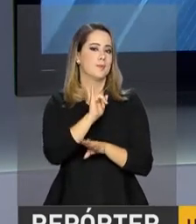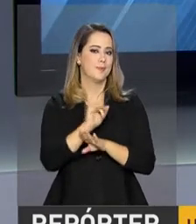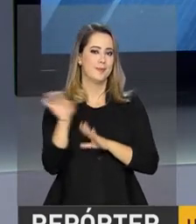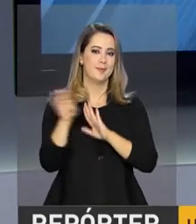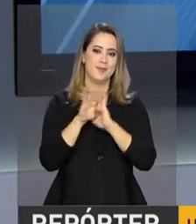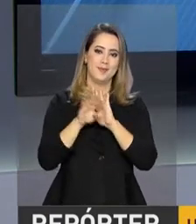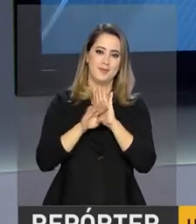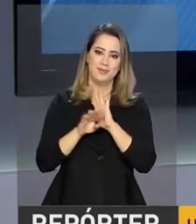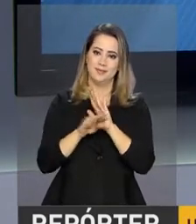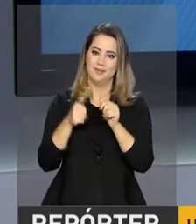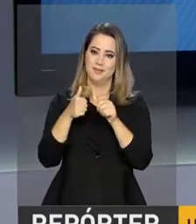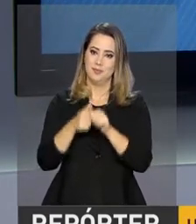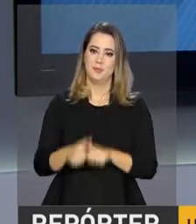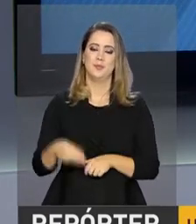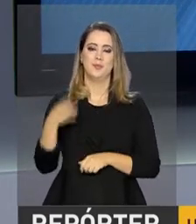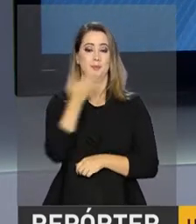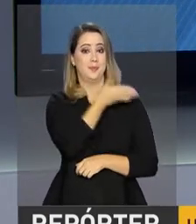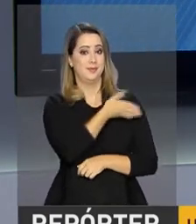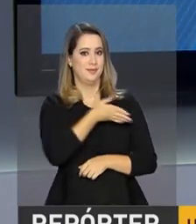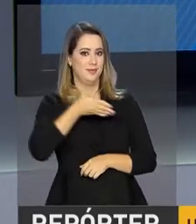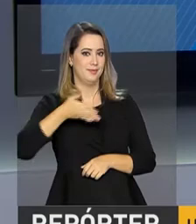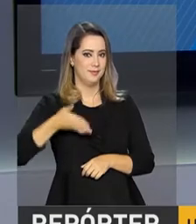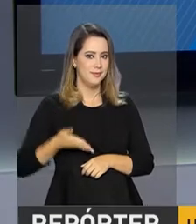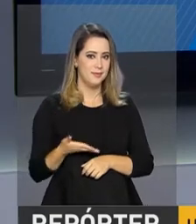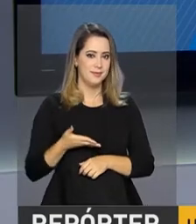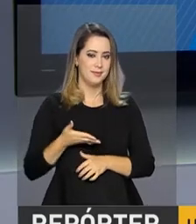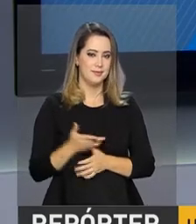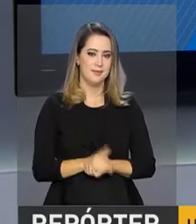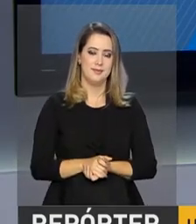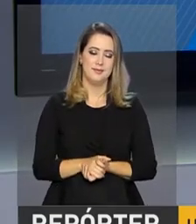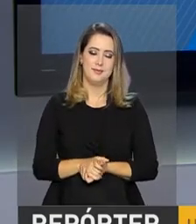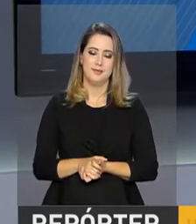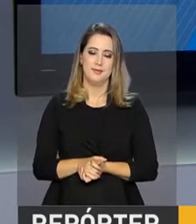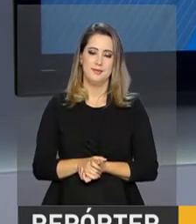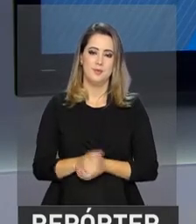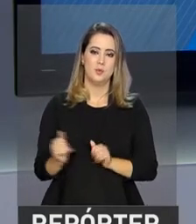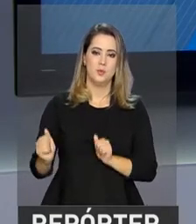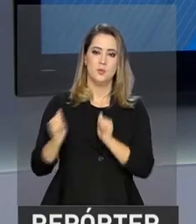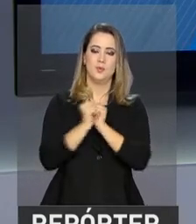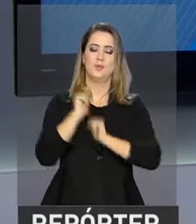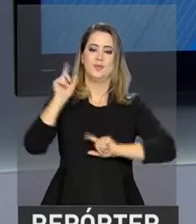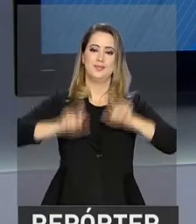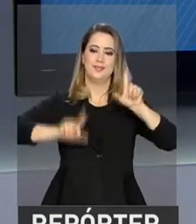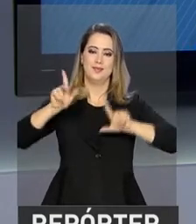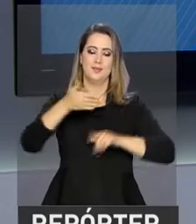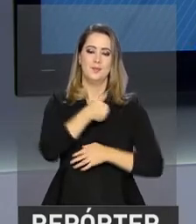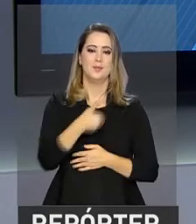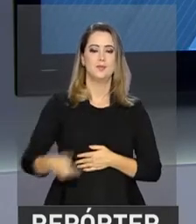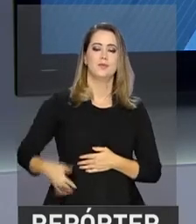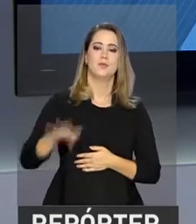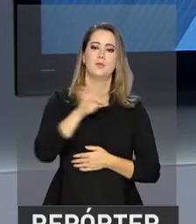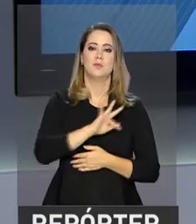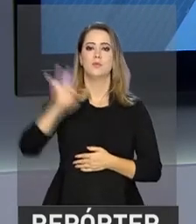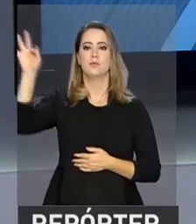no YouTube e toda a nossa programação também está na página da NBR na internet. Continue com a gente